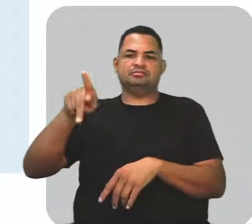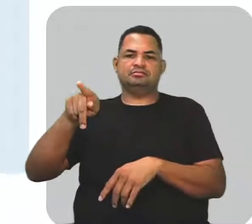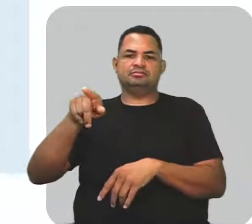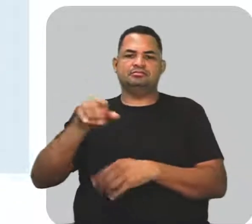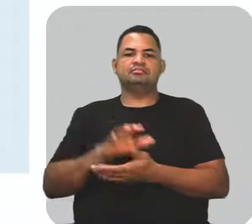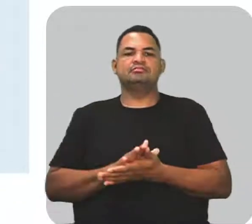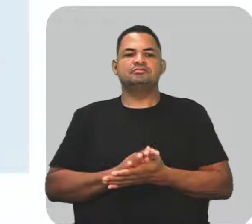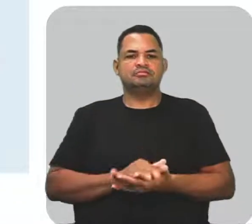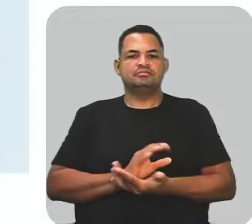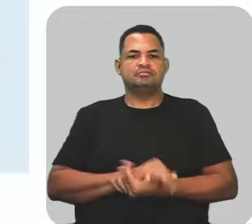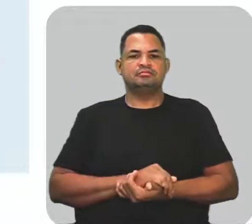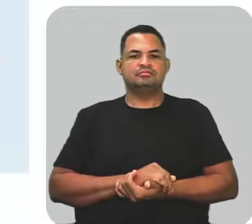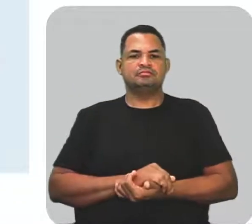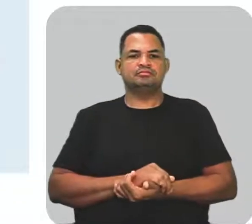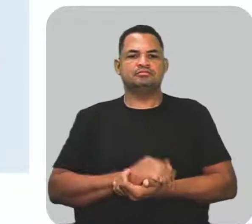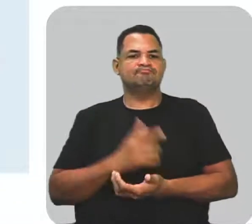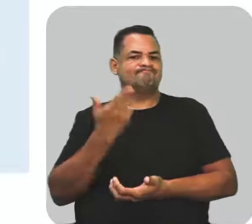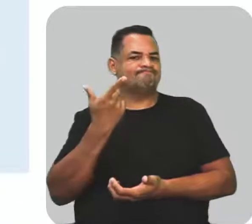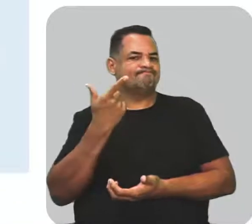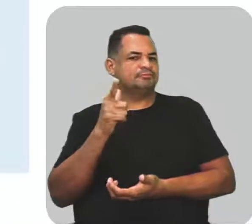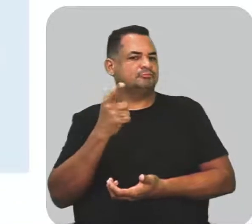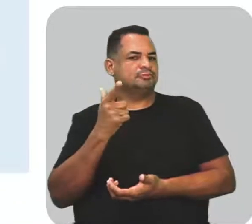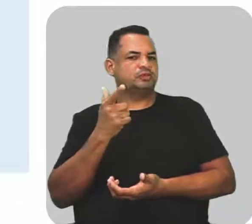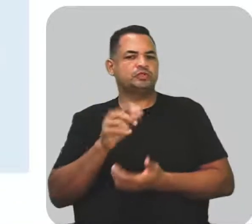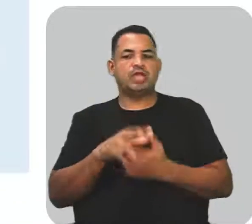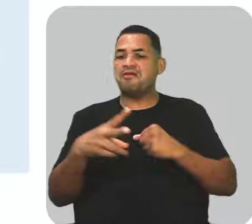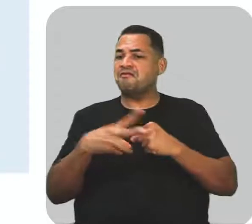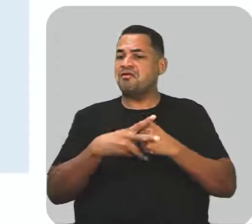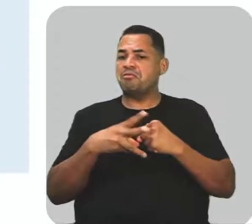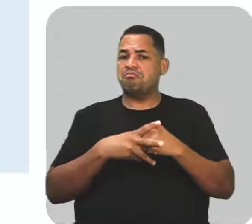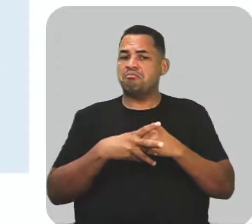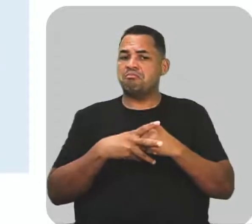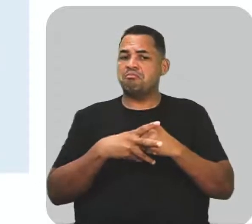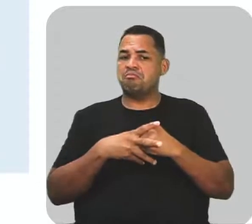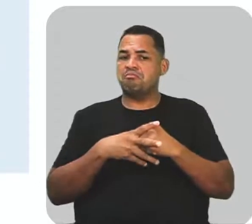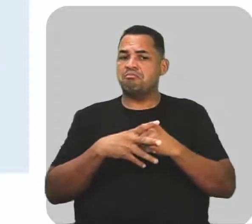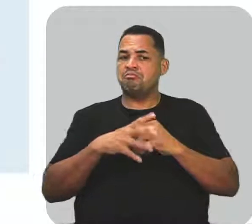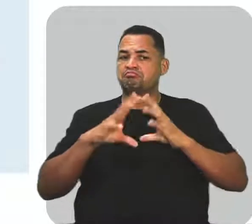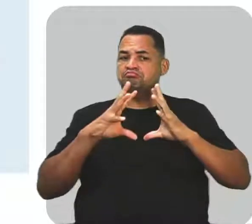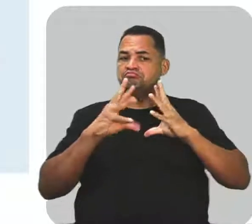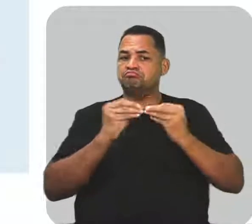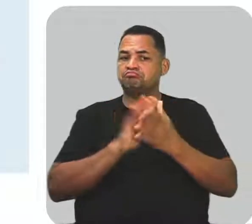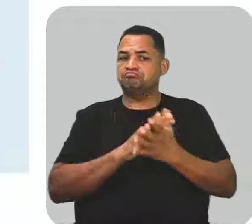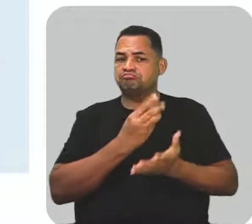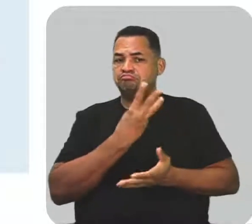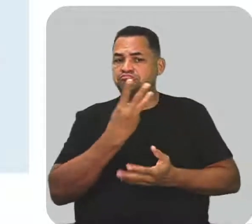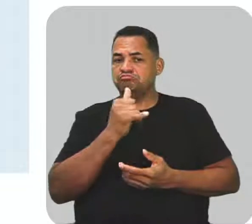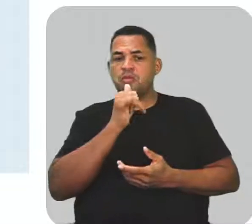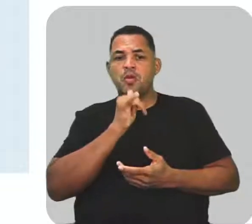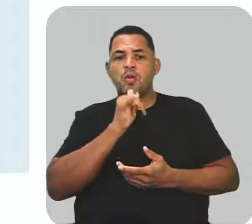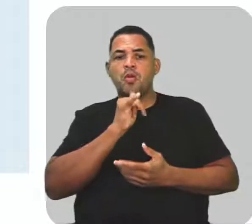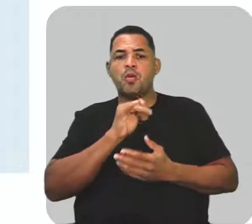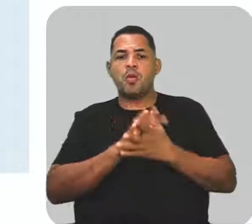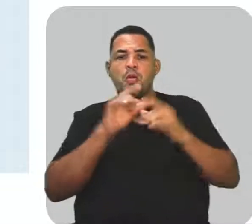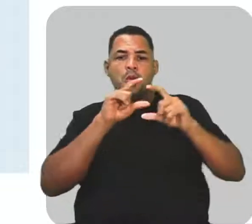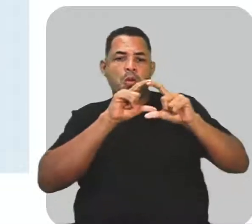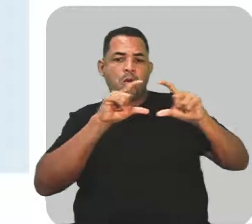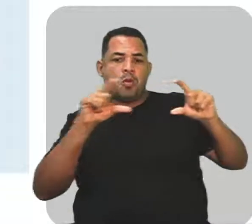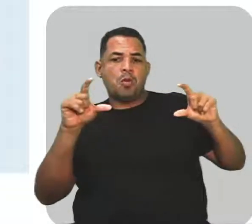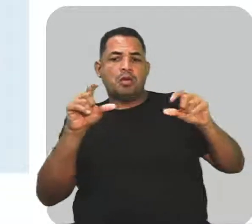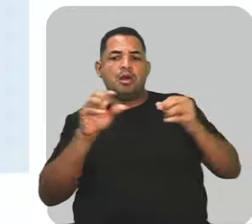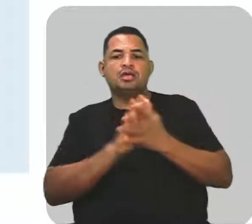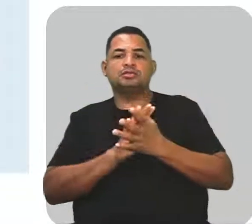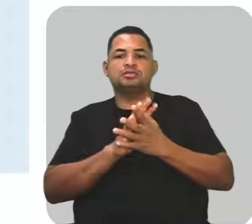A mesma coisa. Não temos a presença do verbo. Todos os 3 exemplos são frases